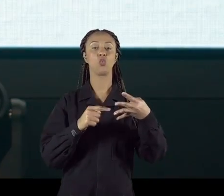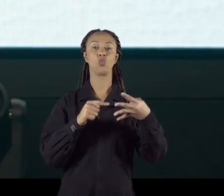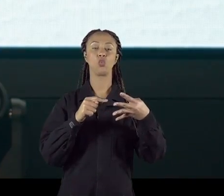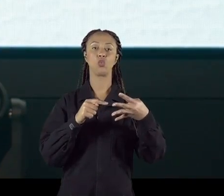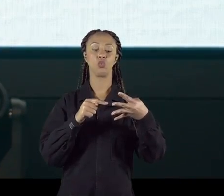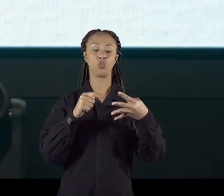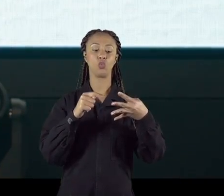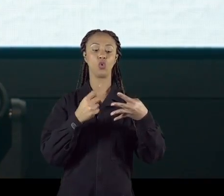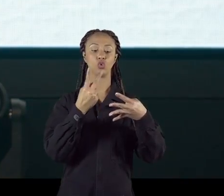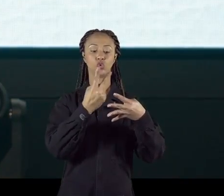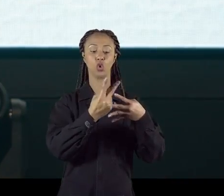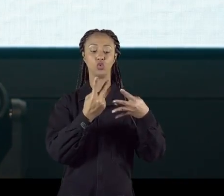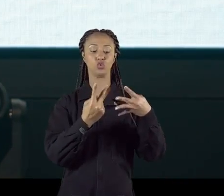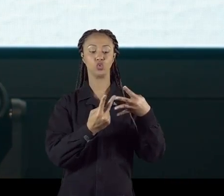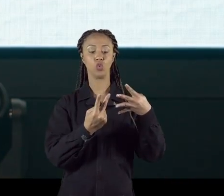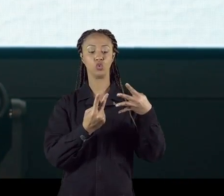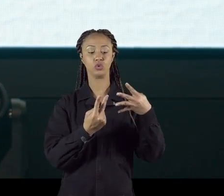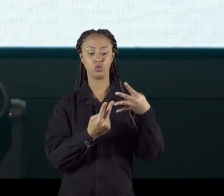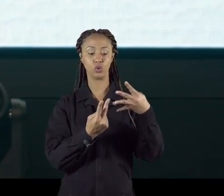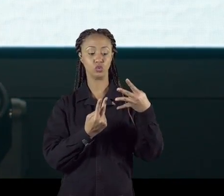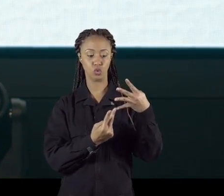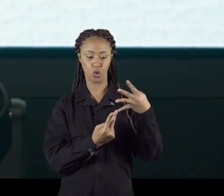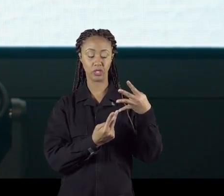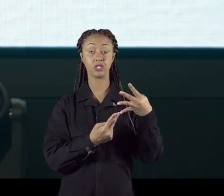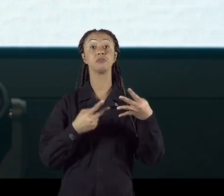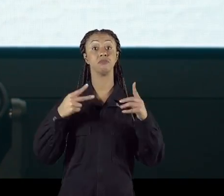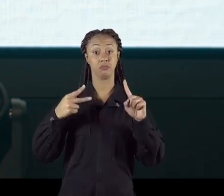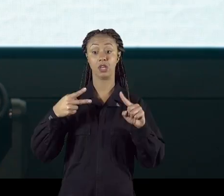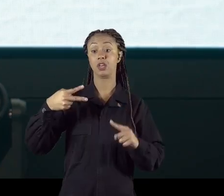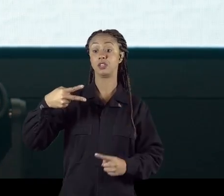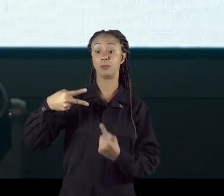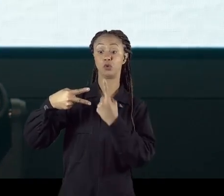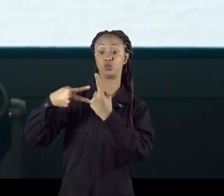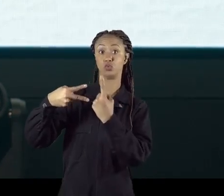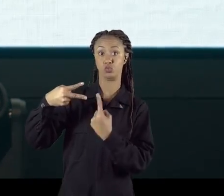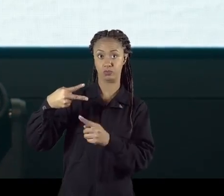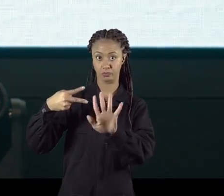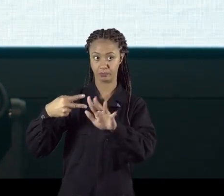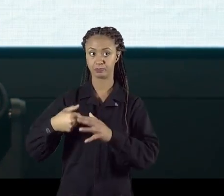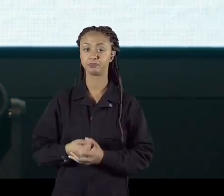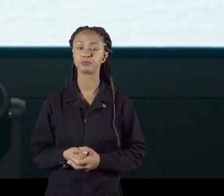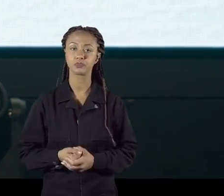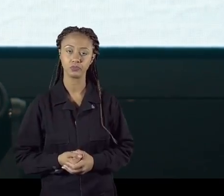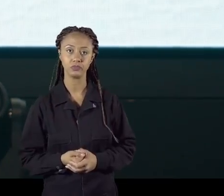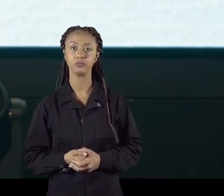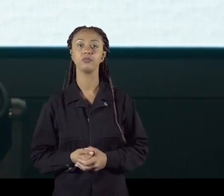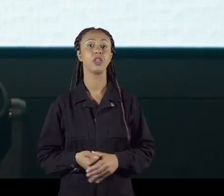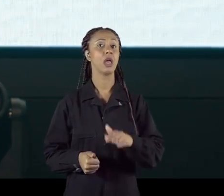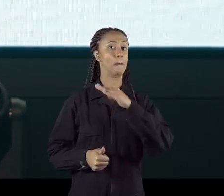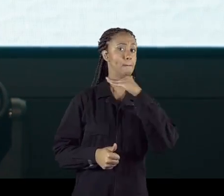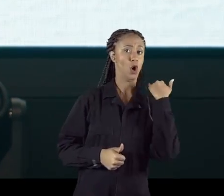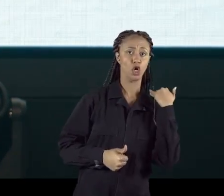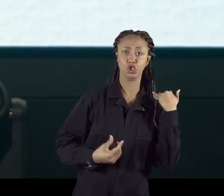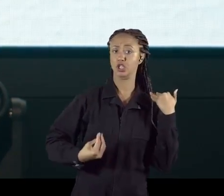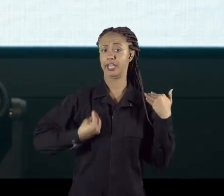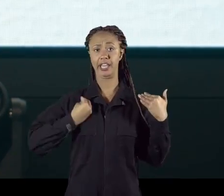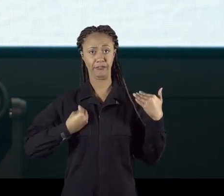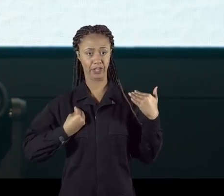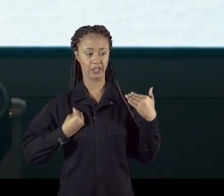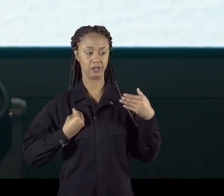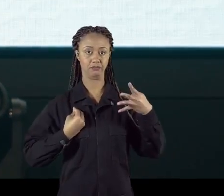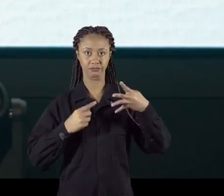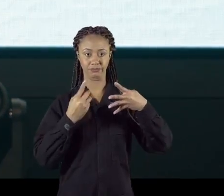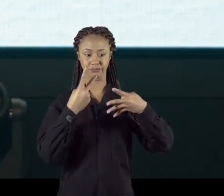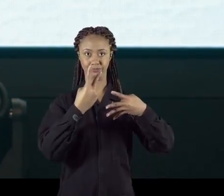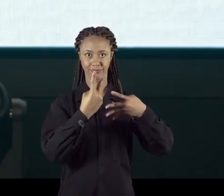e ele diz assim ele começa a José Nem a Morte nem a vida bom